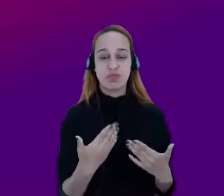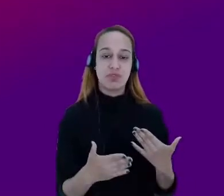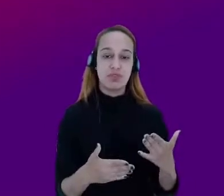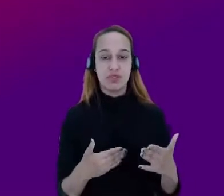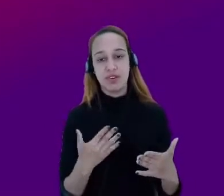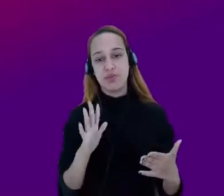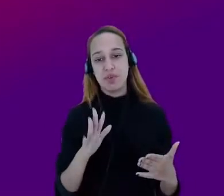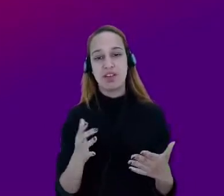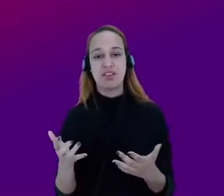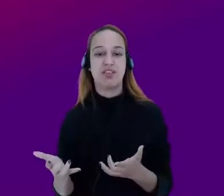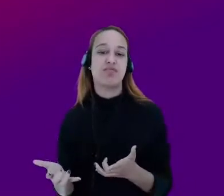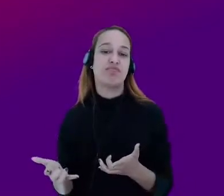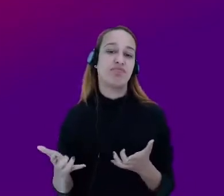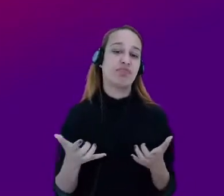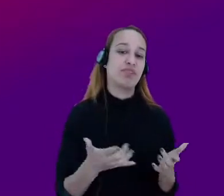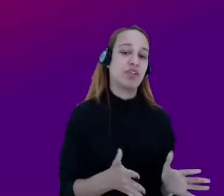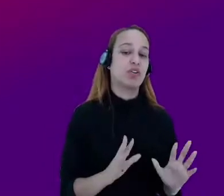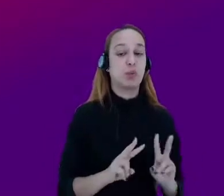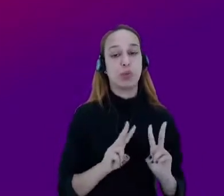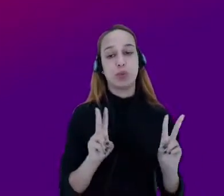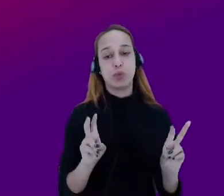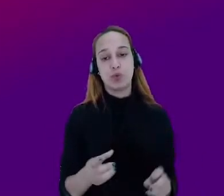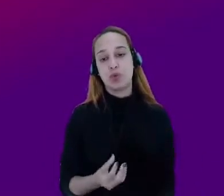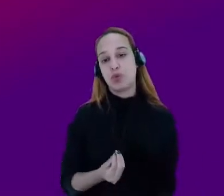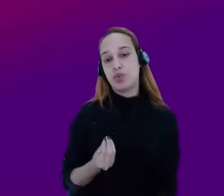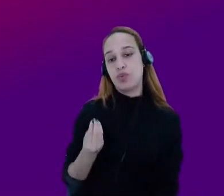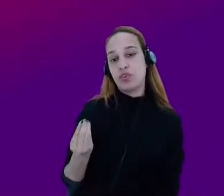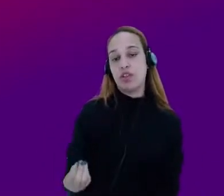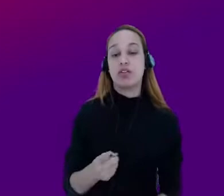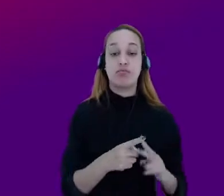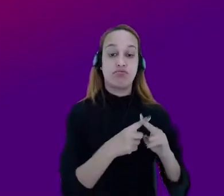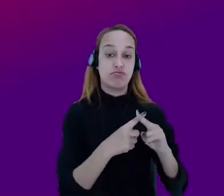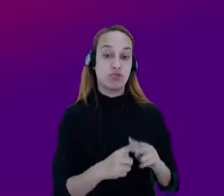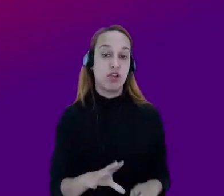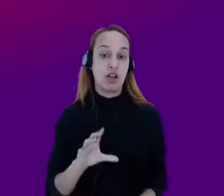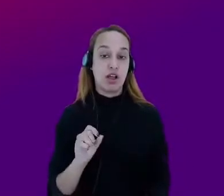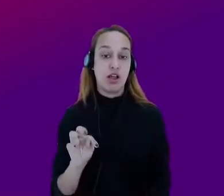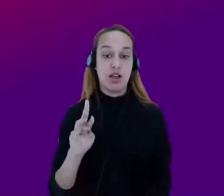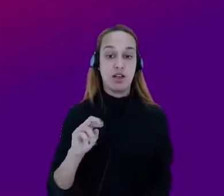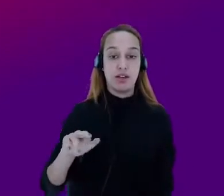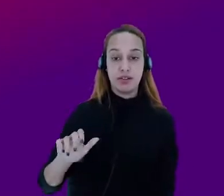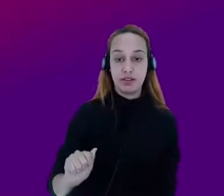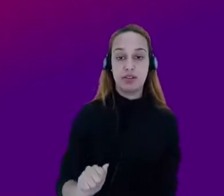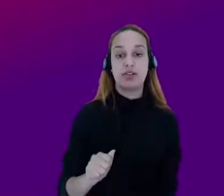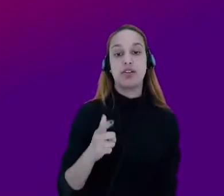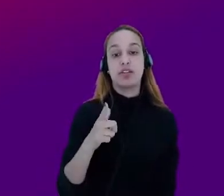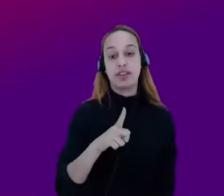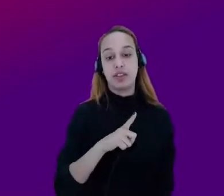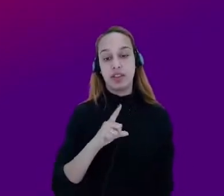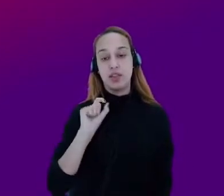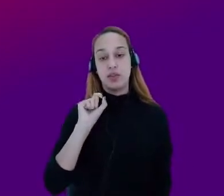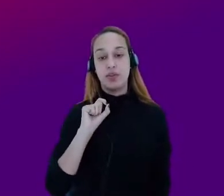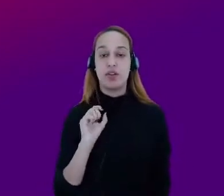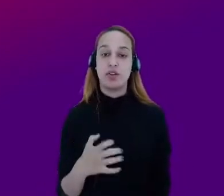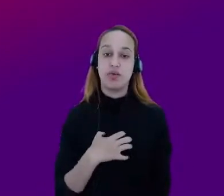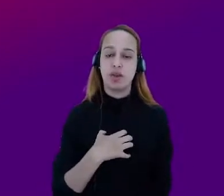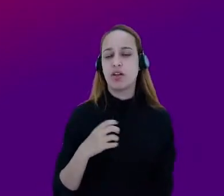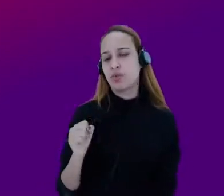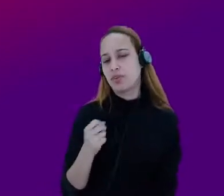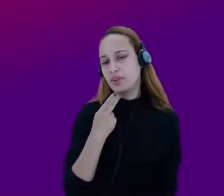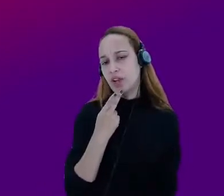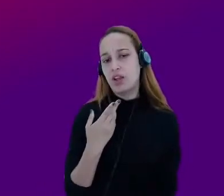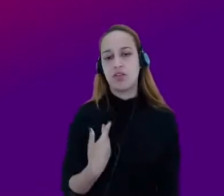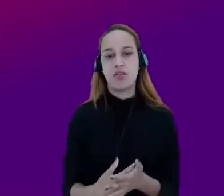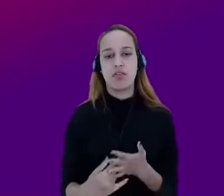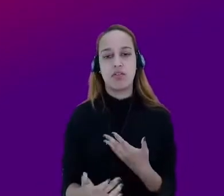questões de oferta versus manutenção de carteira. Então, você tem impactos, pode falar com qualquer seguradora